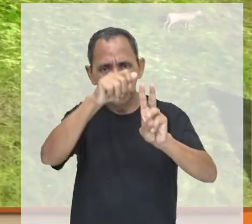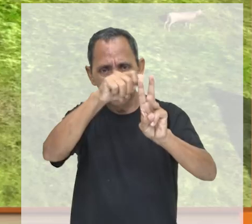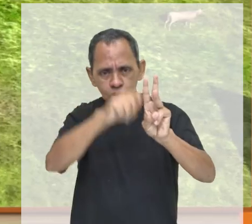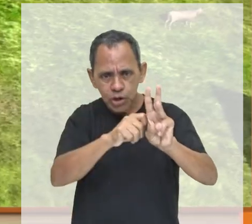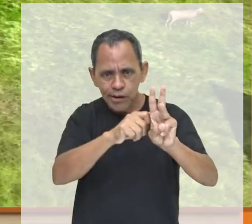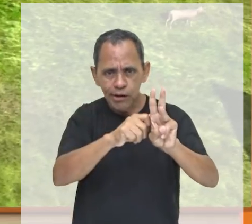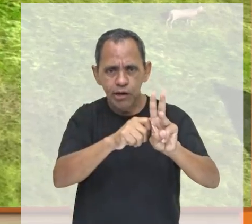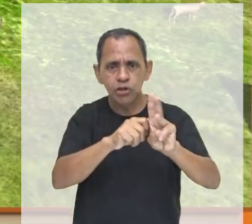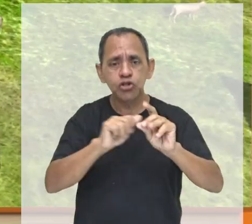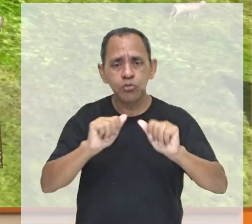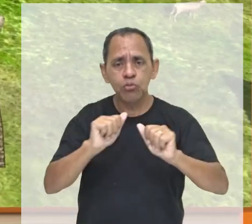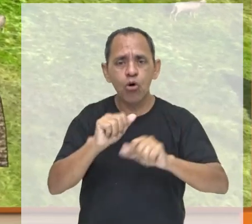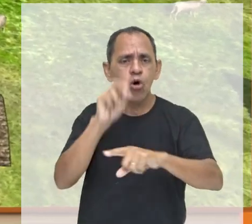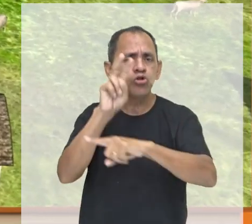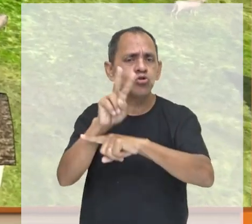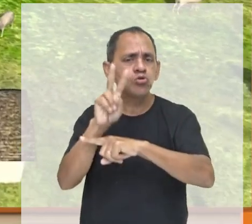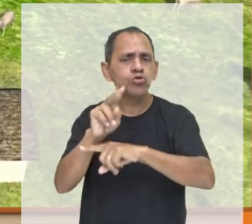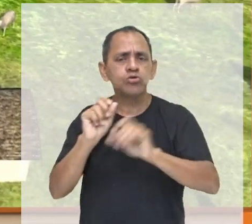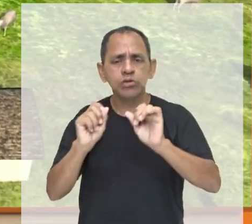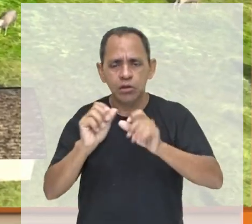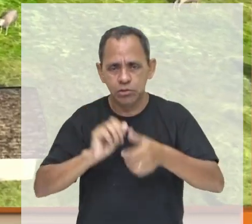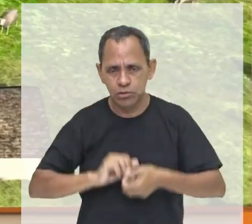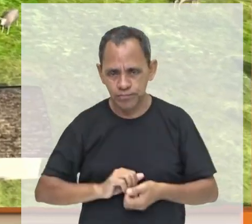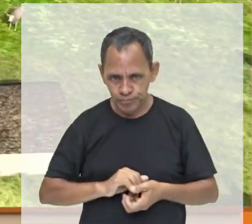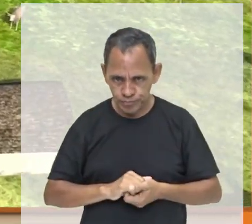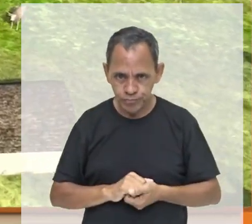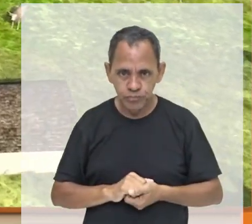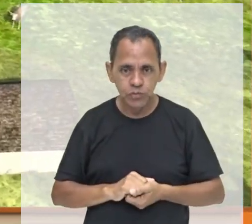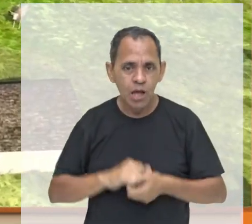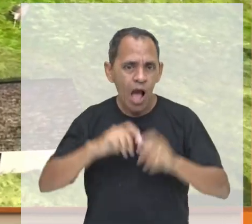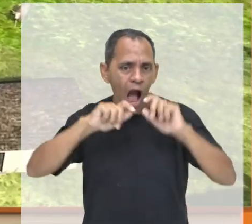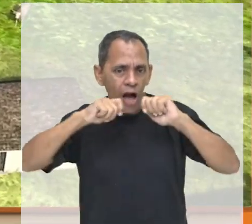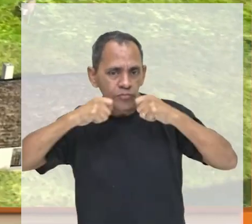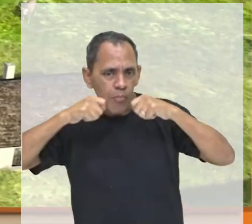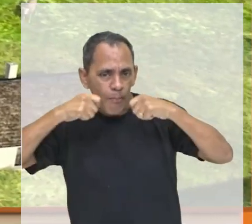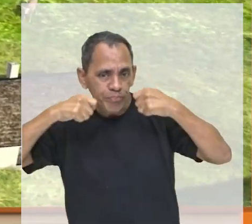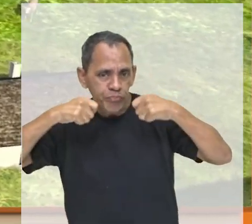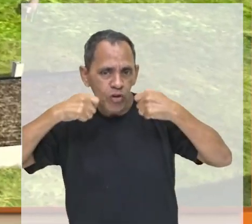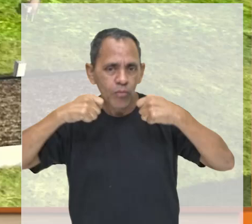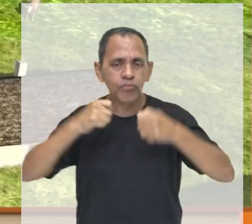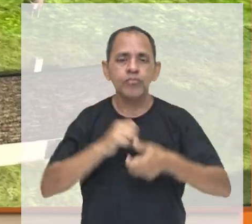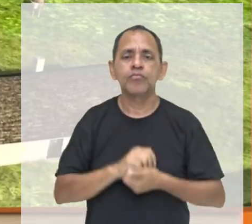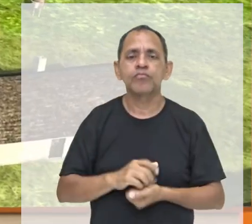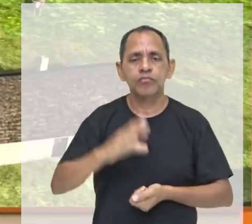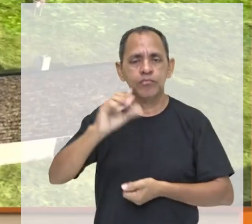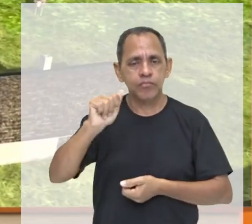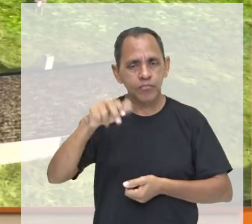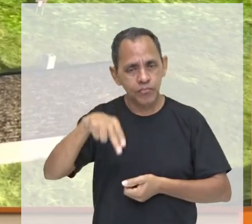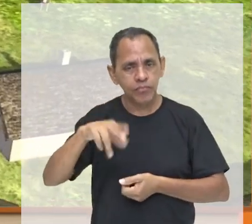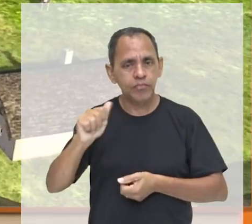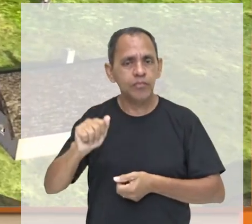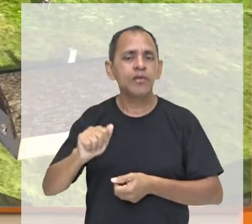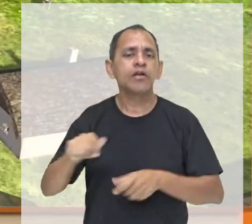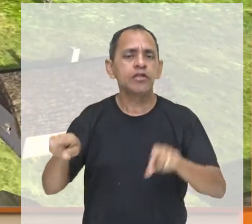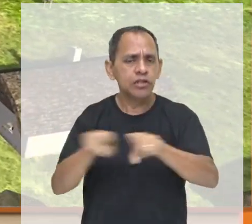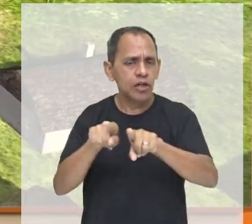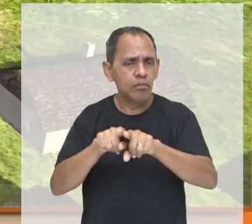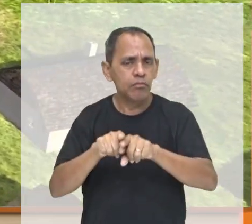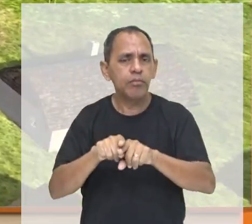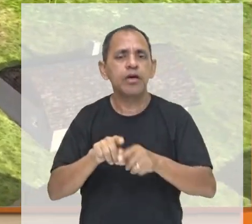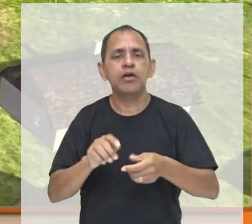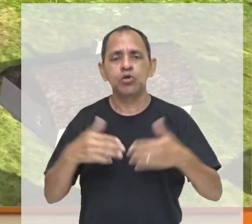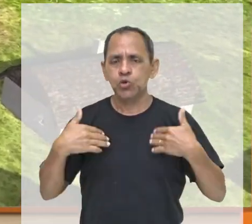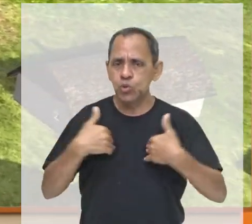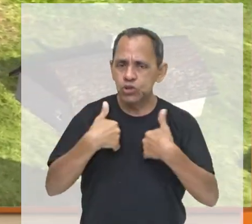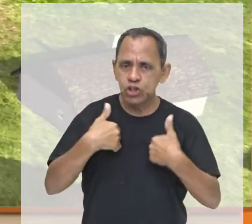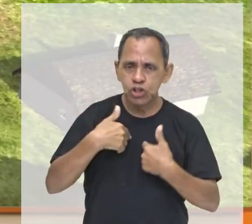exemplo, com o cultivo de cana-de-açúcar, com a criação de gado também. Então, também pode ocorrer